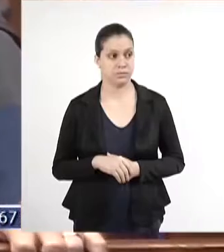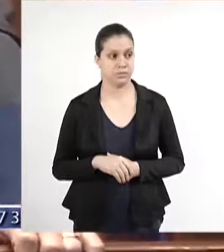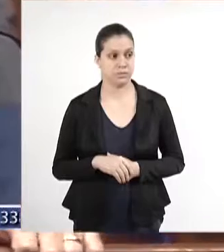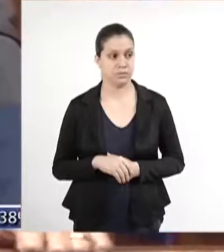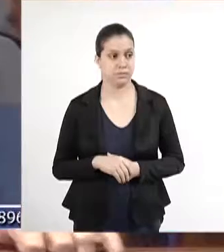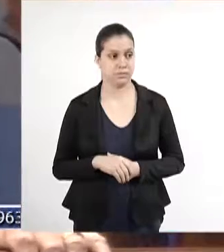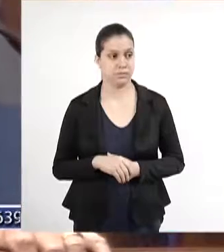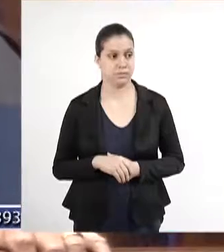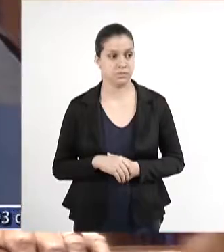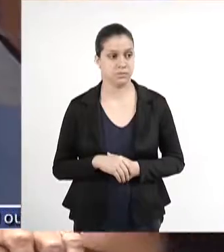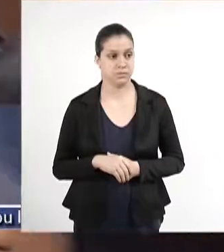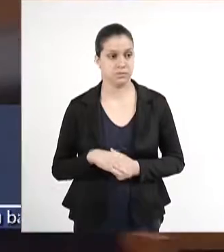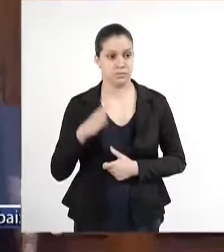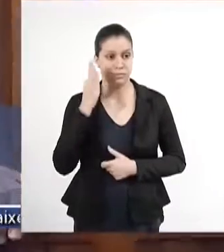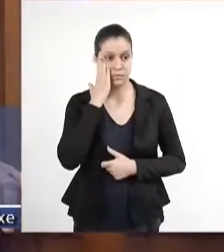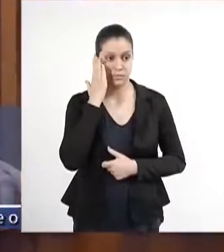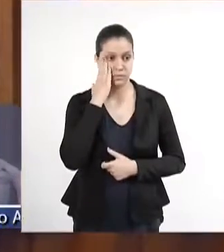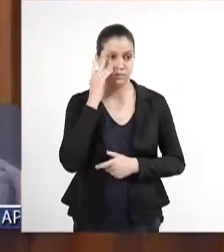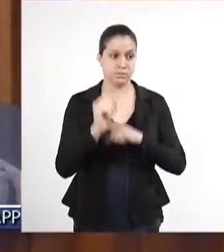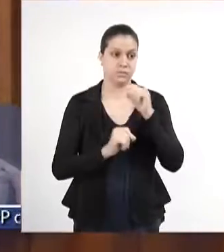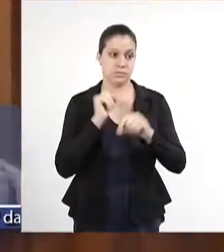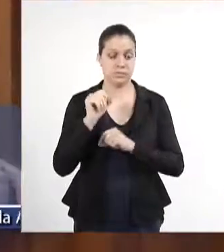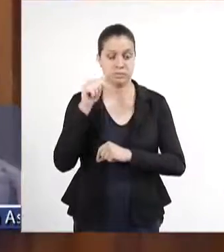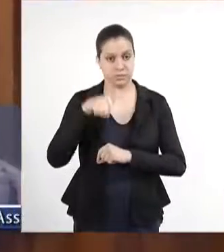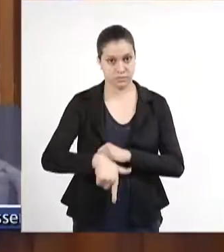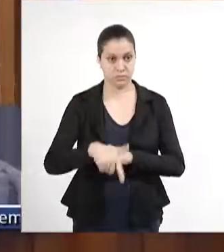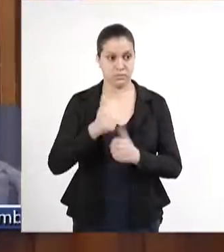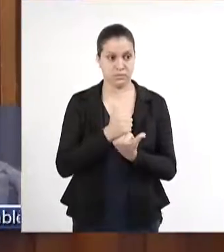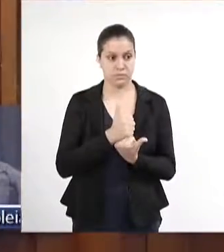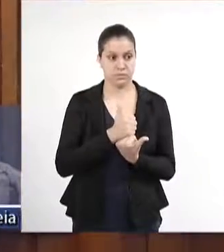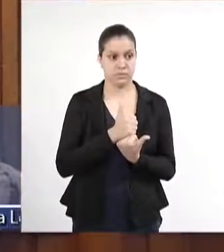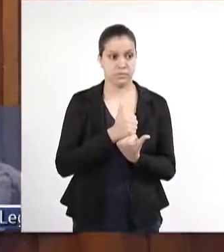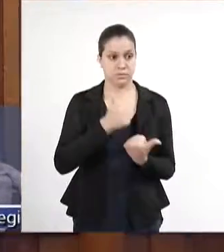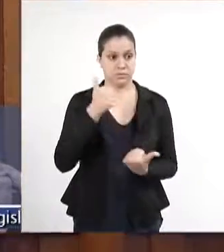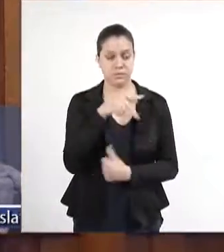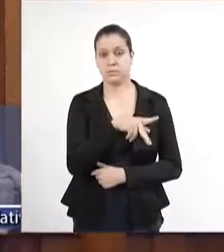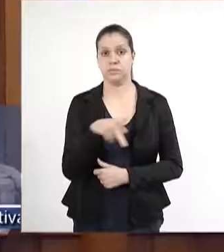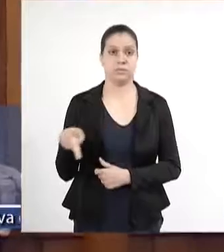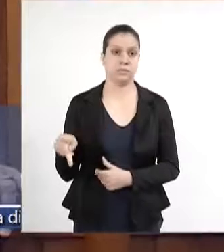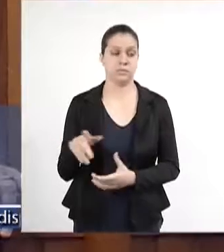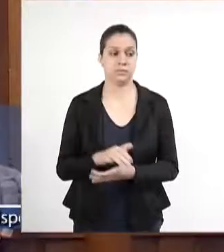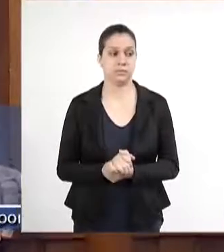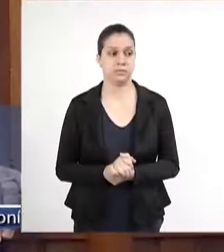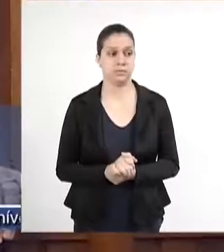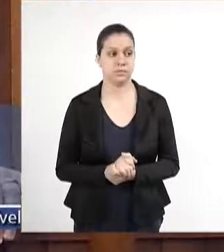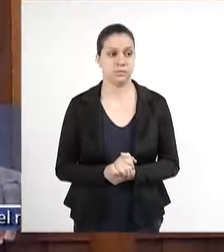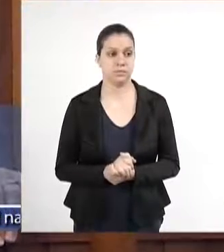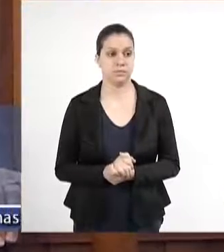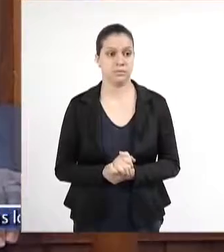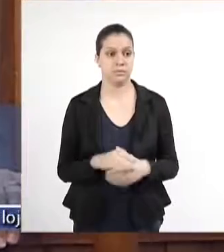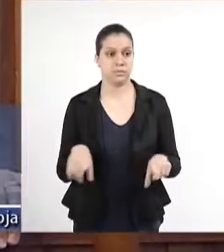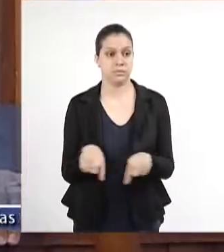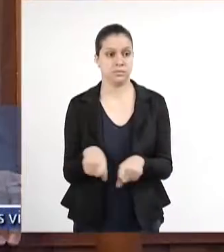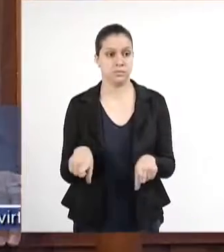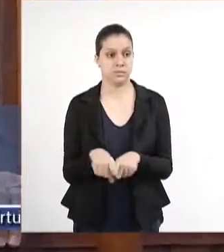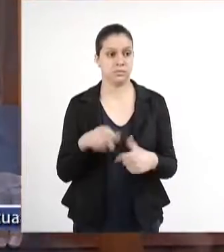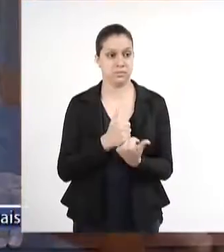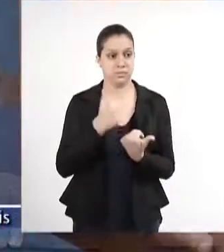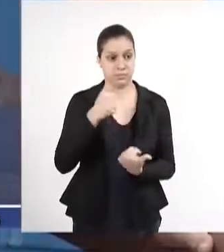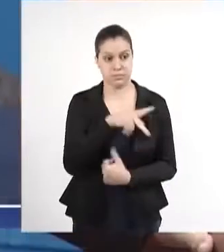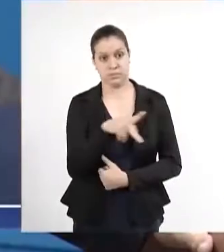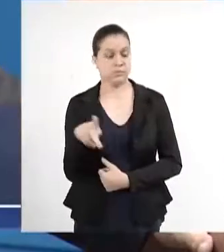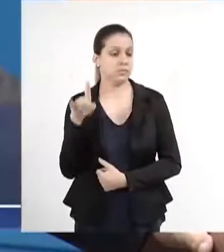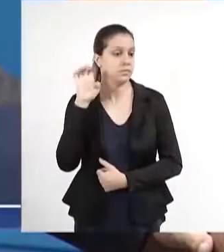sabedor que estava o nosso vice-presidente, Antônio Vaz, sabedor que estava o nosso vice-presidente Eduardo